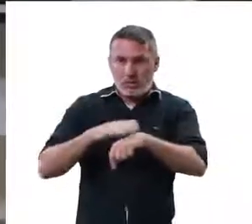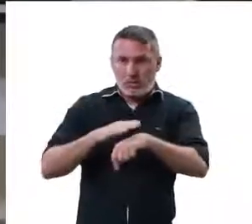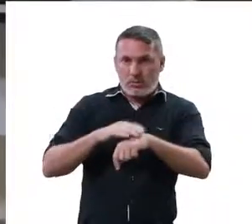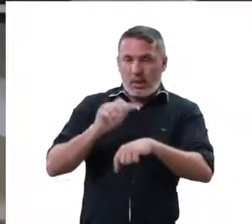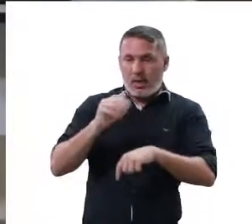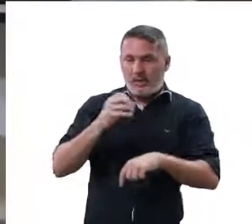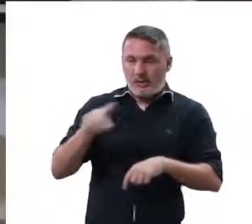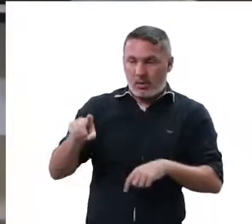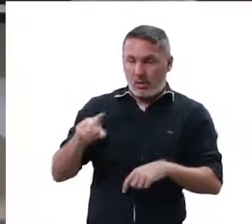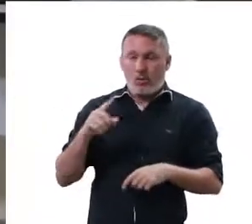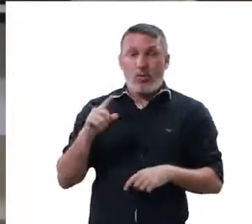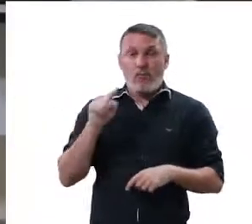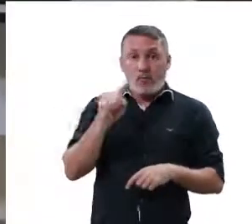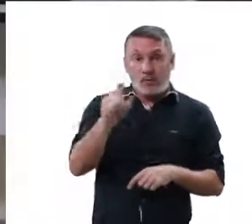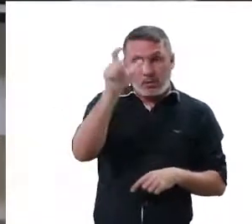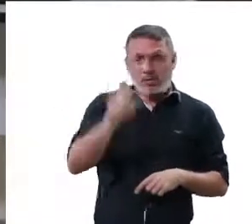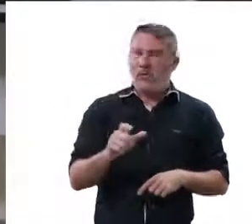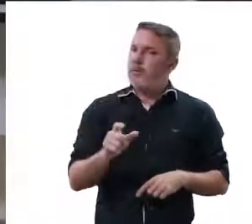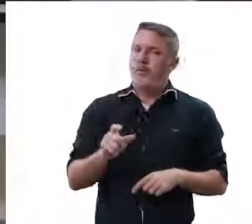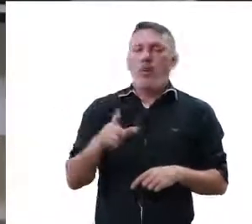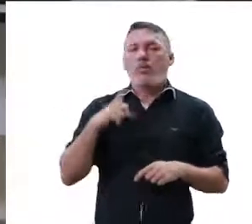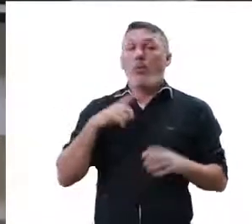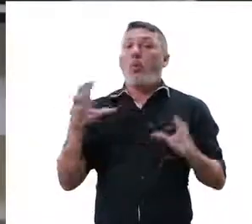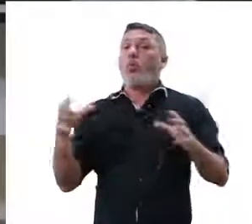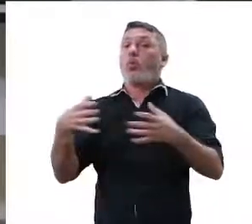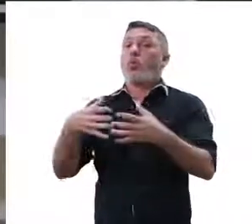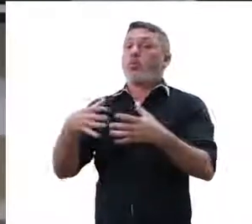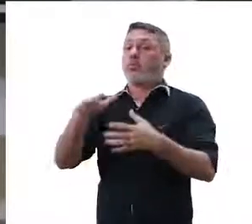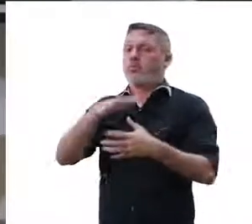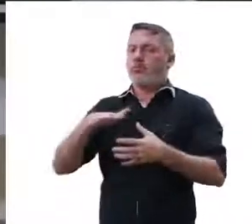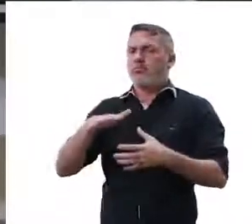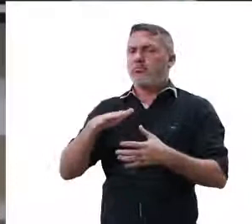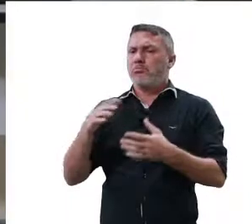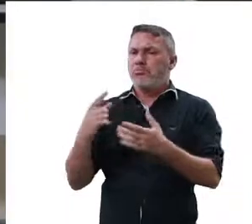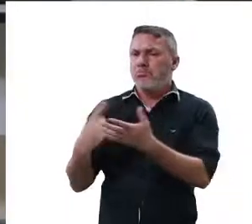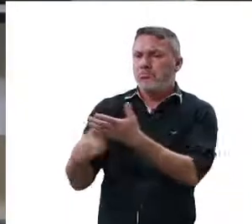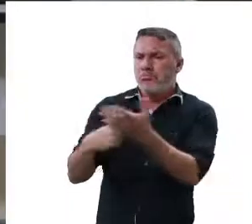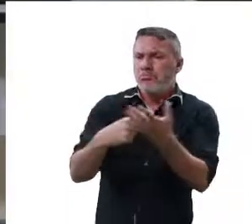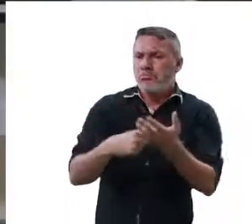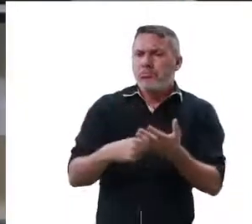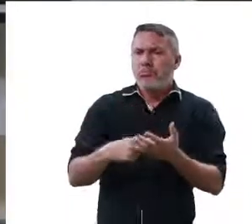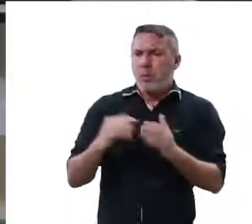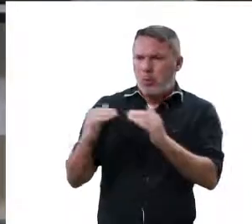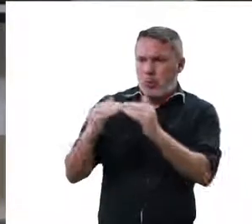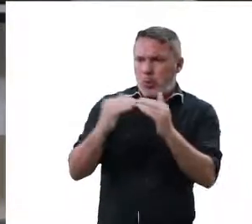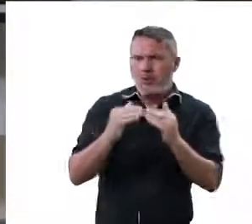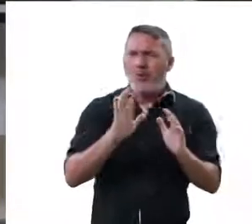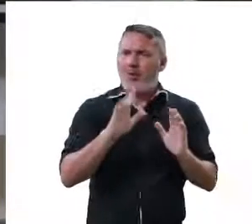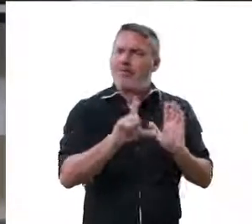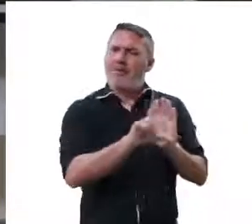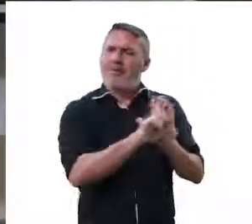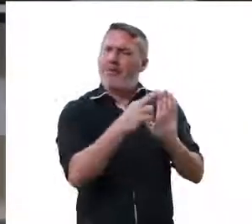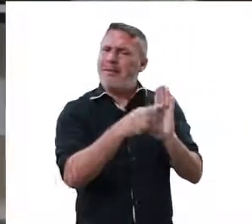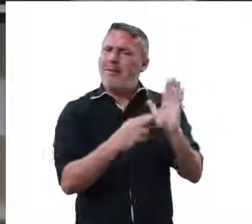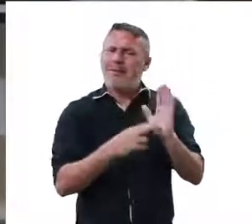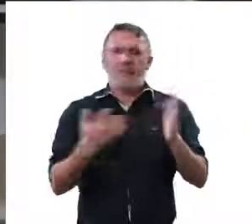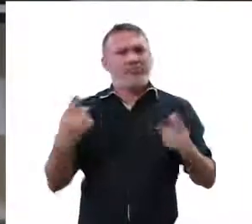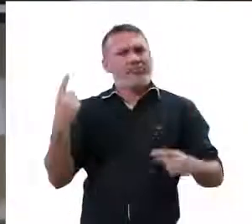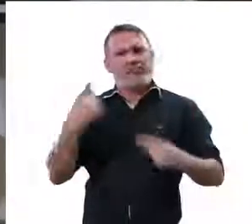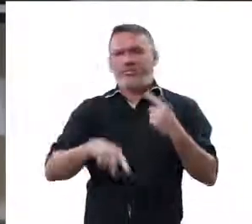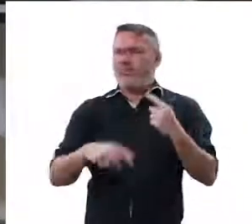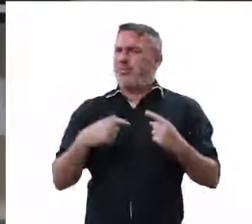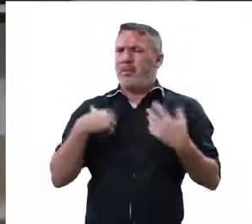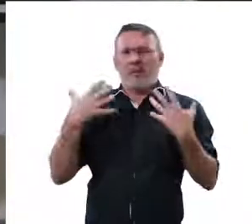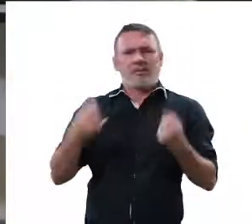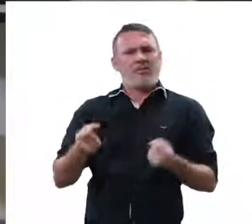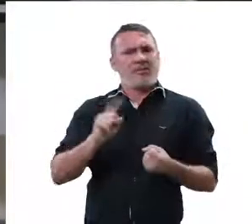isolado, eu, né, você, não. Um grupo entende, olha, essas regras não se aplicam, elas